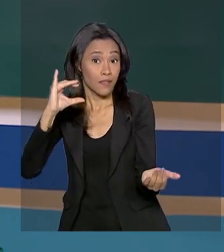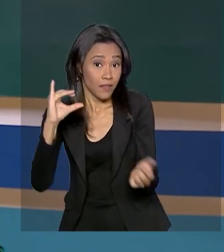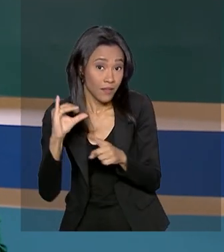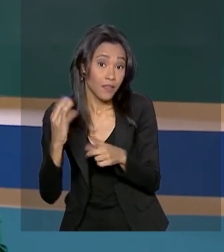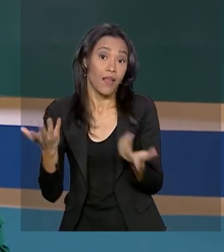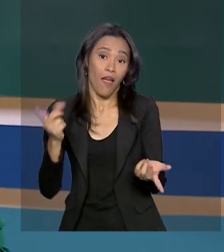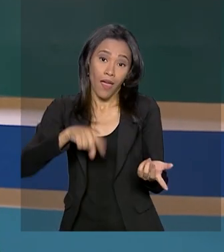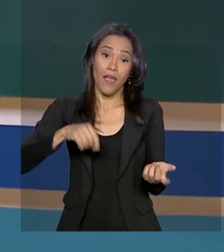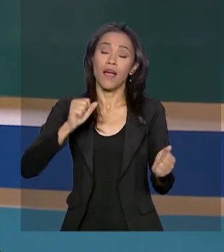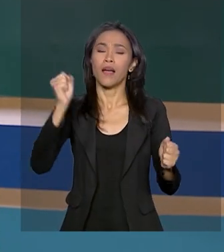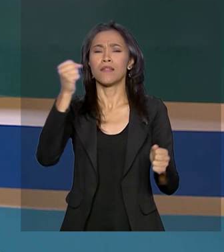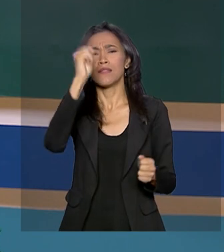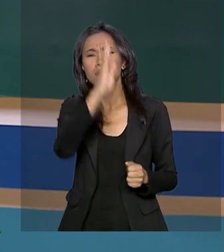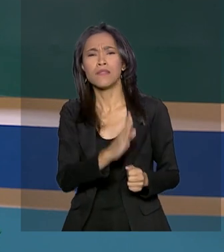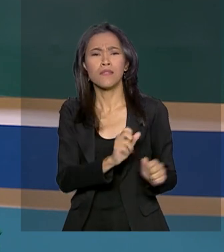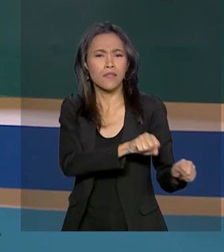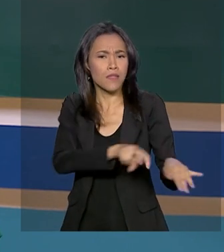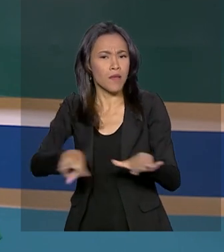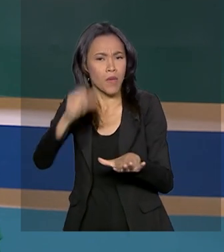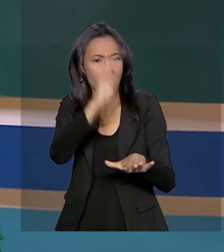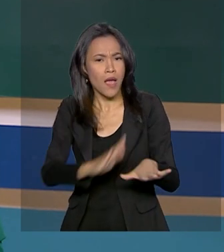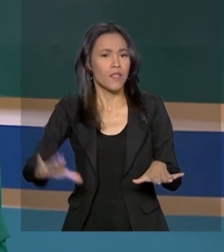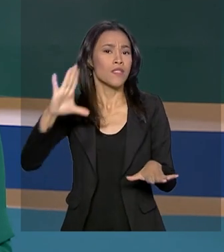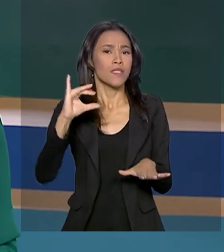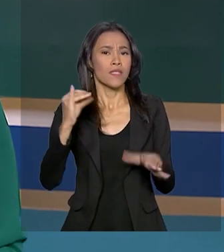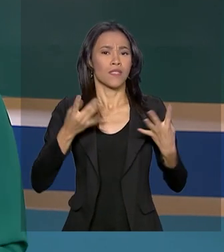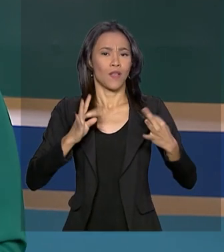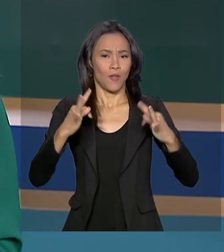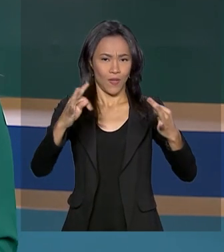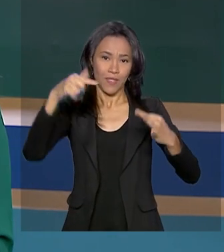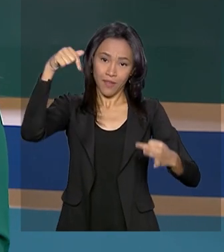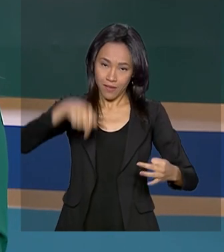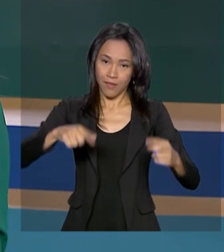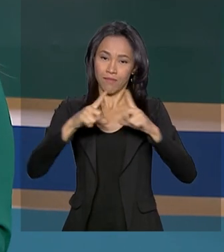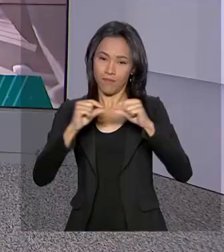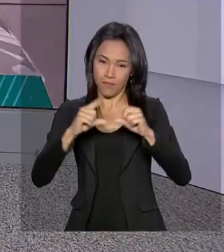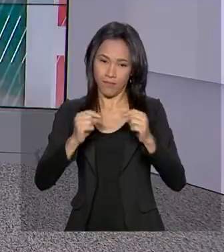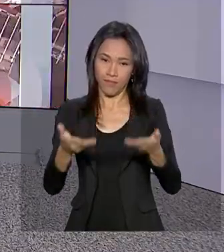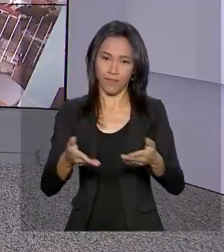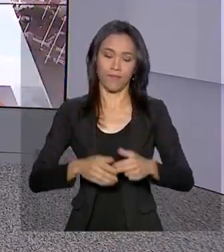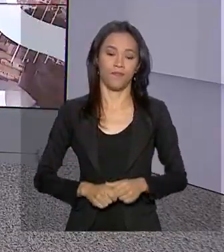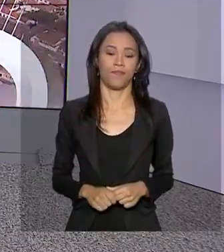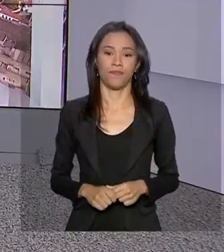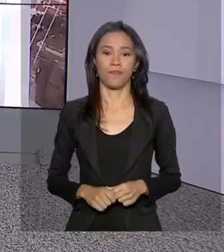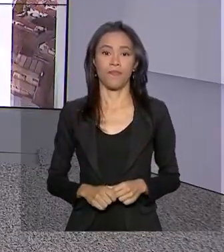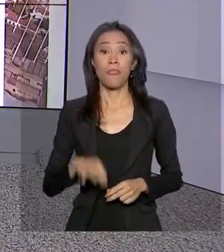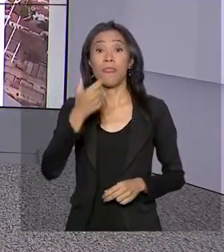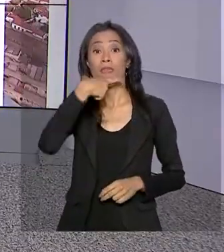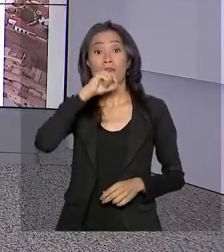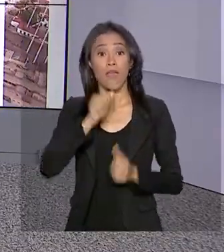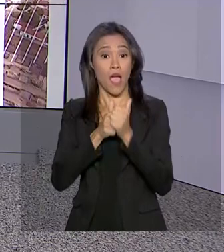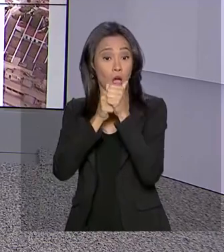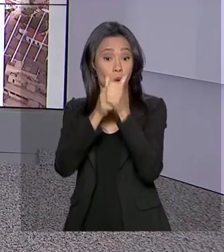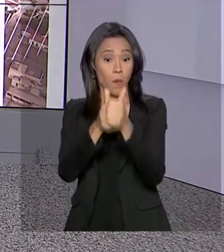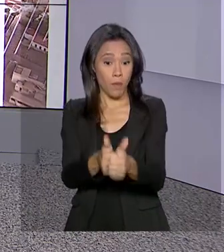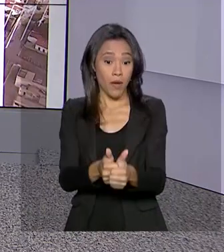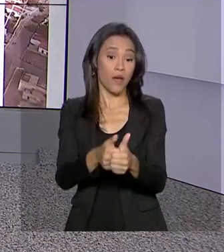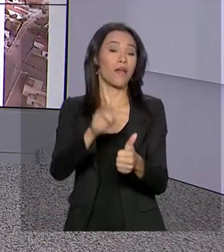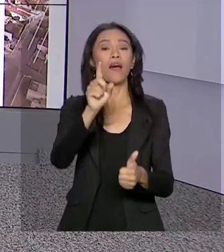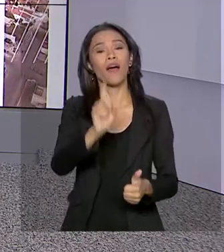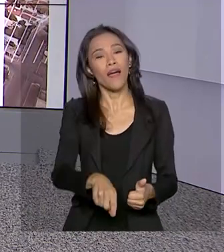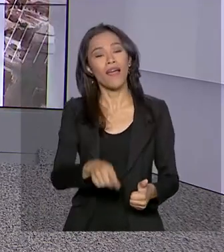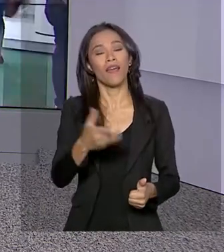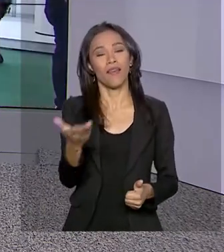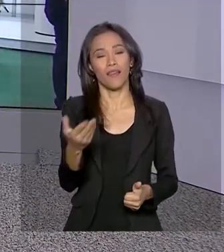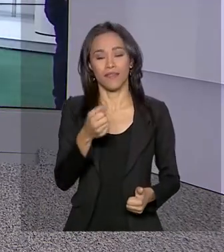Nacional de Ciência e Tecnologia, realizada em Brasília. Quem acompanha tudo por lá é a repórter